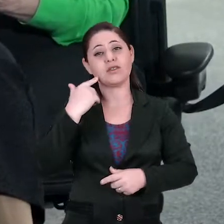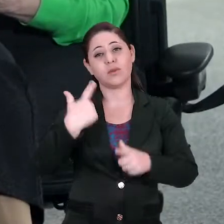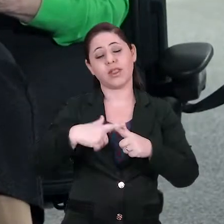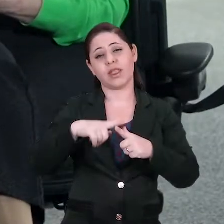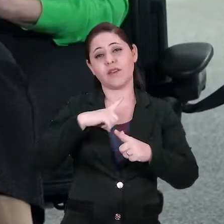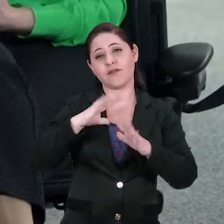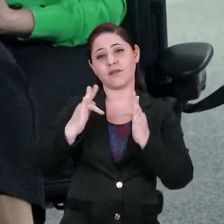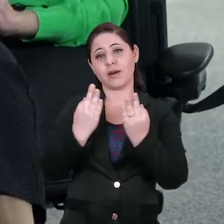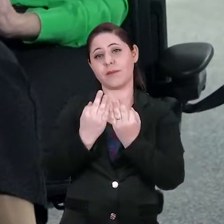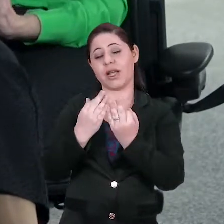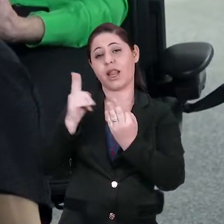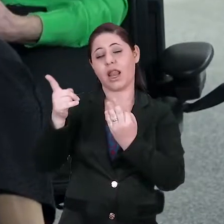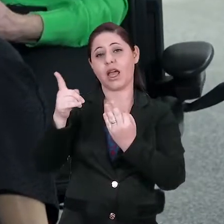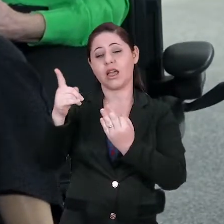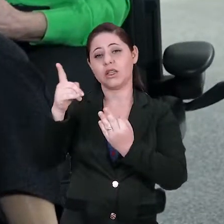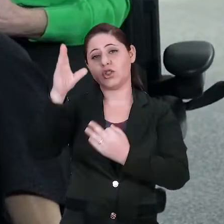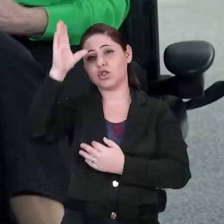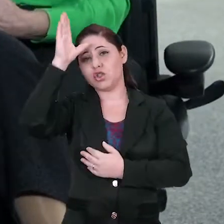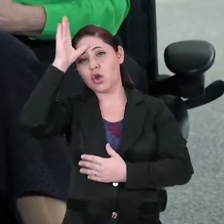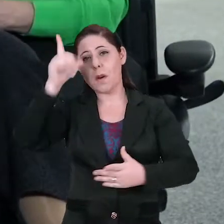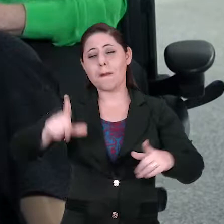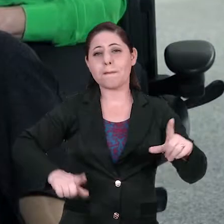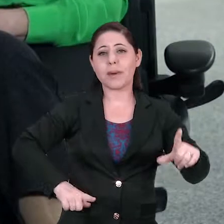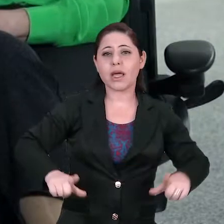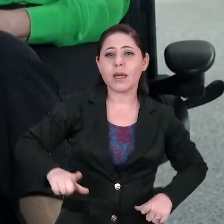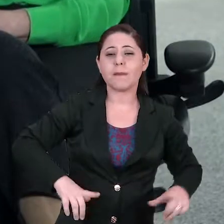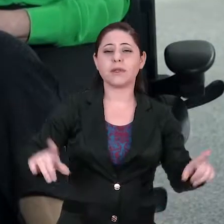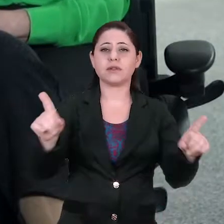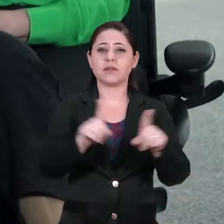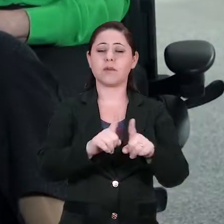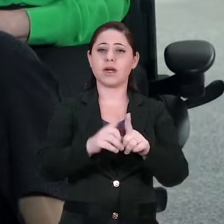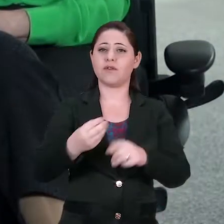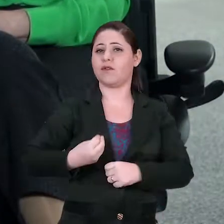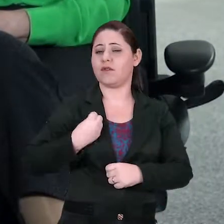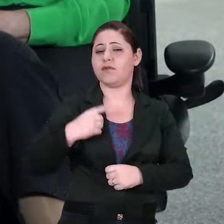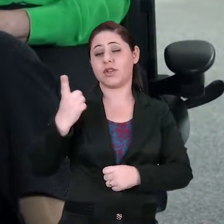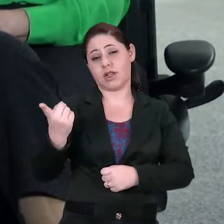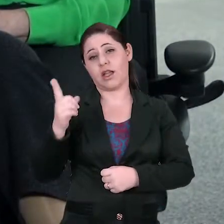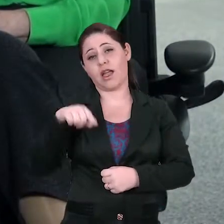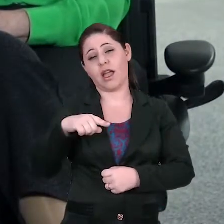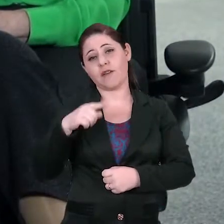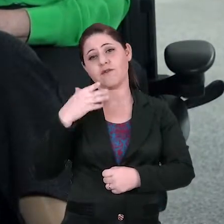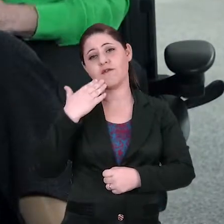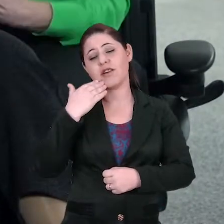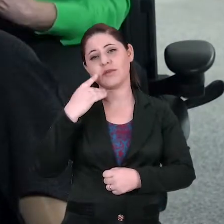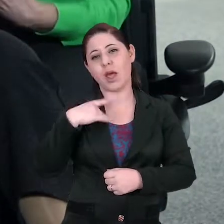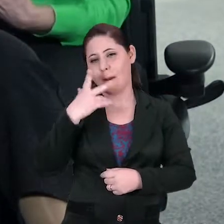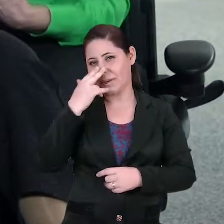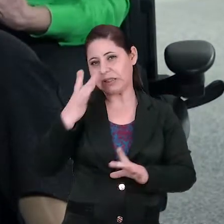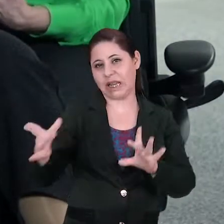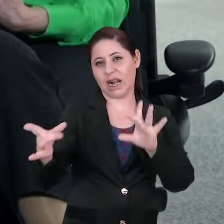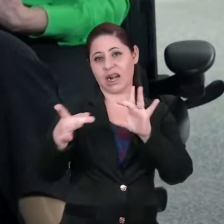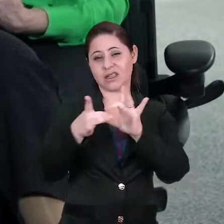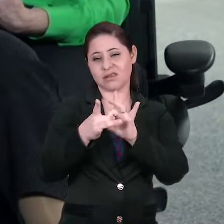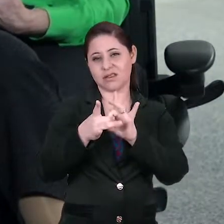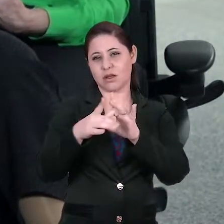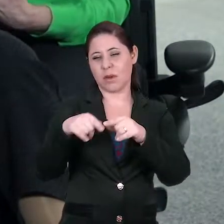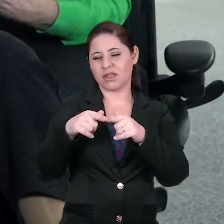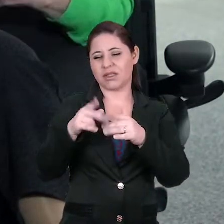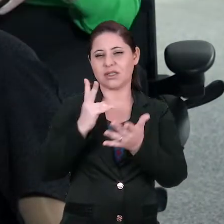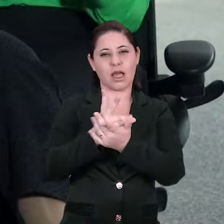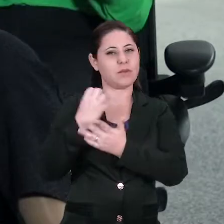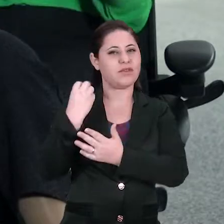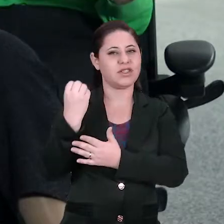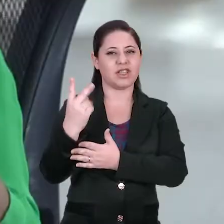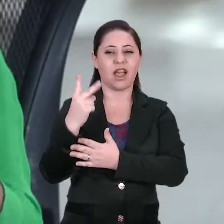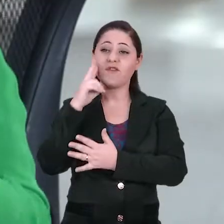fácil porque eu tenho minha família toda lá, né? Meus tios, primos, que estão lá e é uma ligação muito próxima.